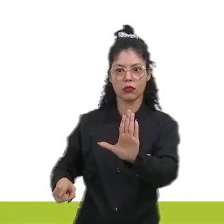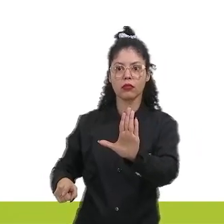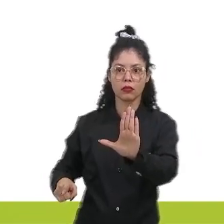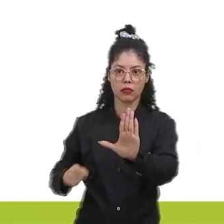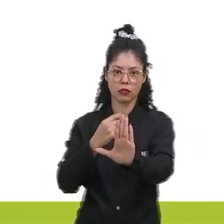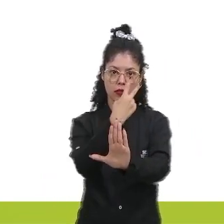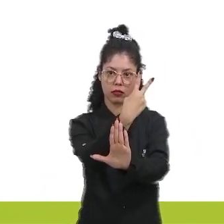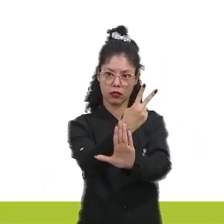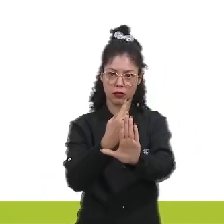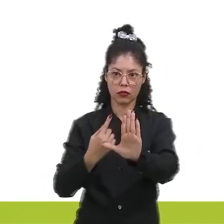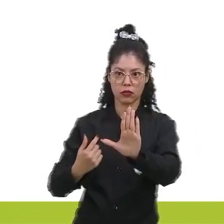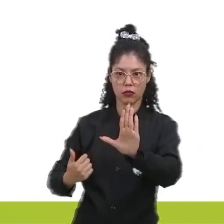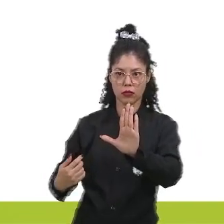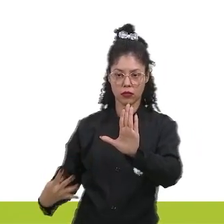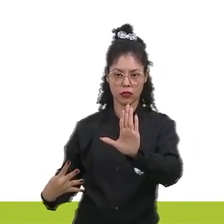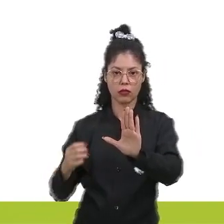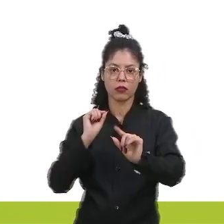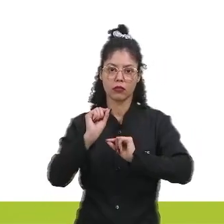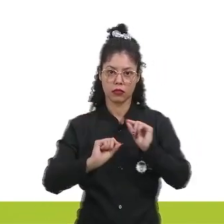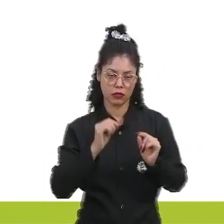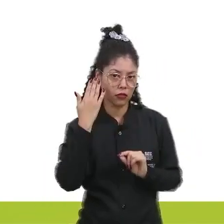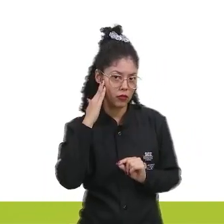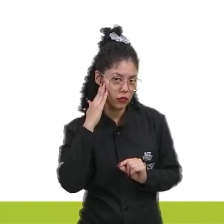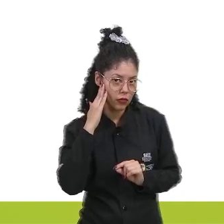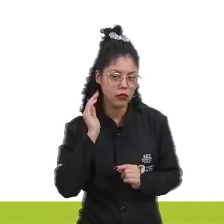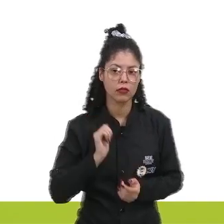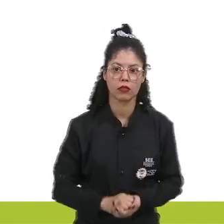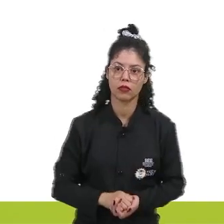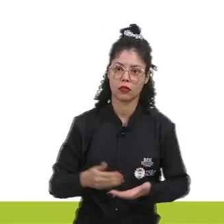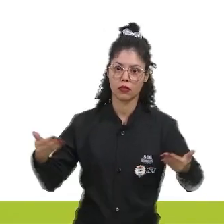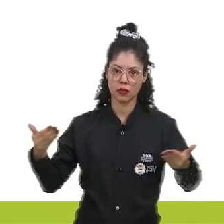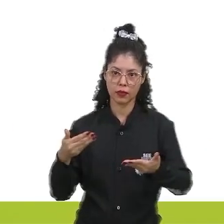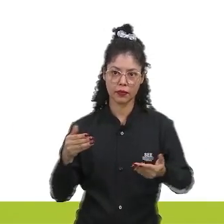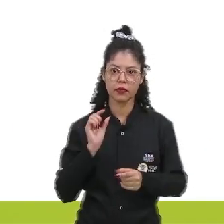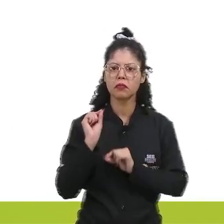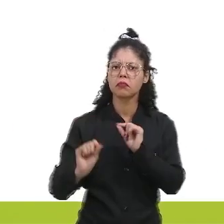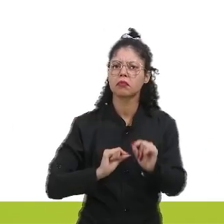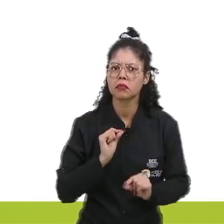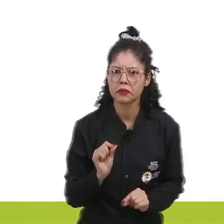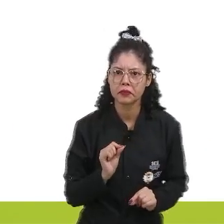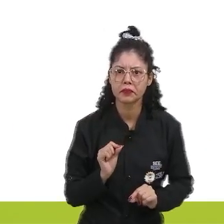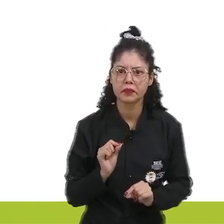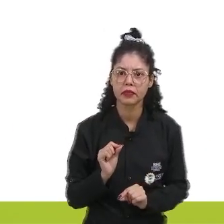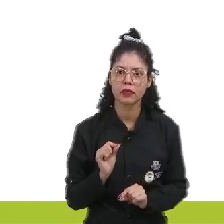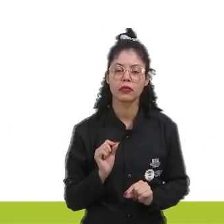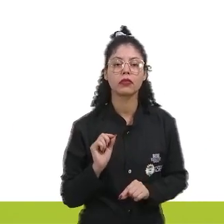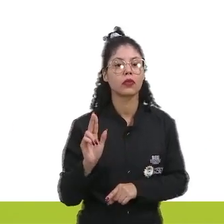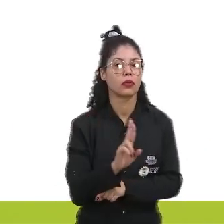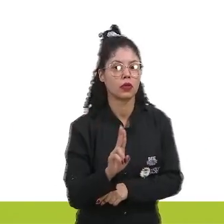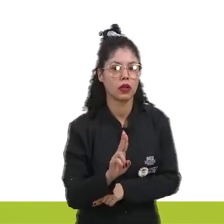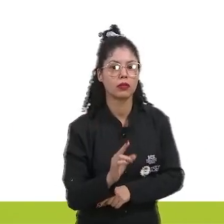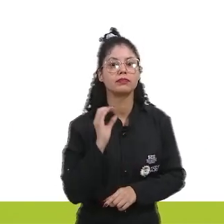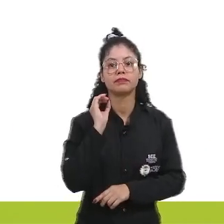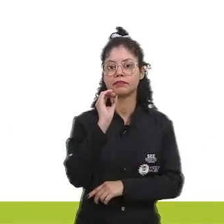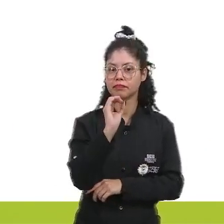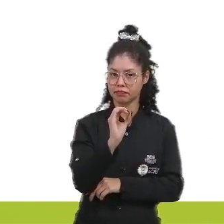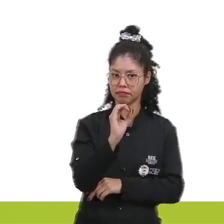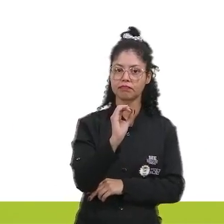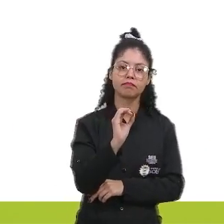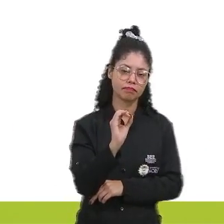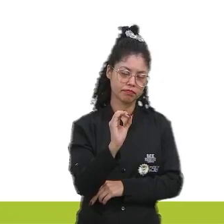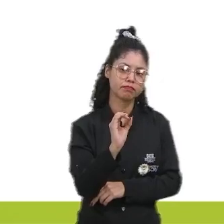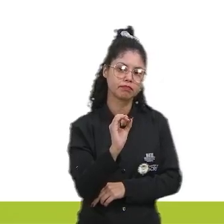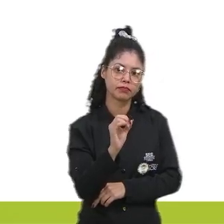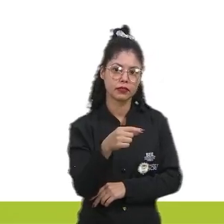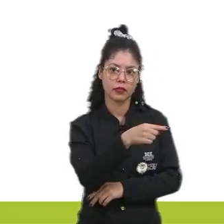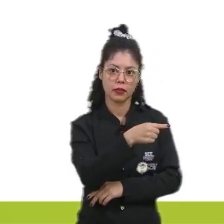a gente chama de função decrescente, ok? E esse camaradinho aqui, professor? Esse camaradinho é chamado de zero da função, que a gente chamou